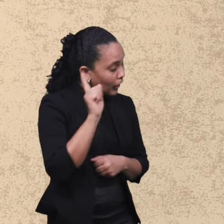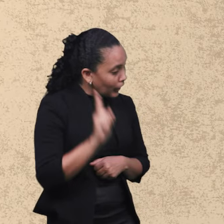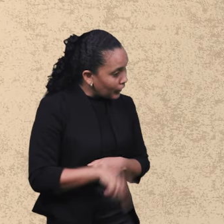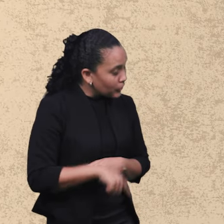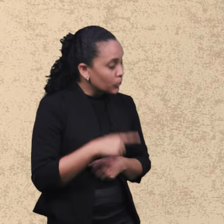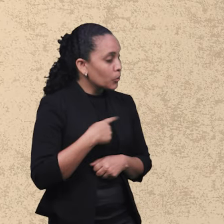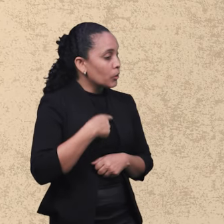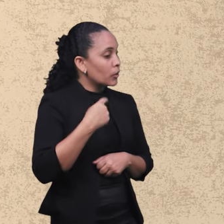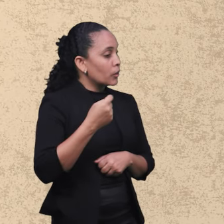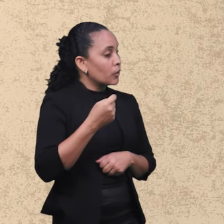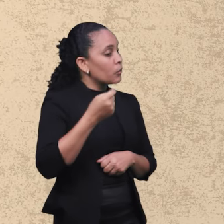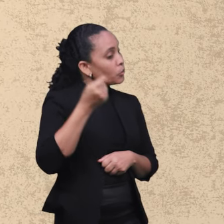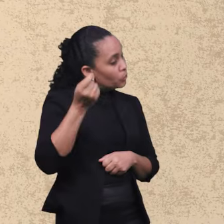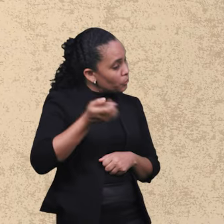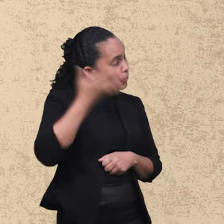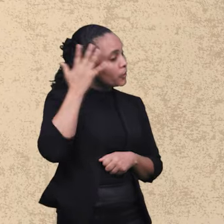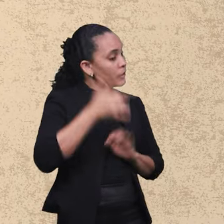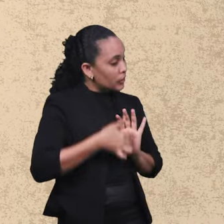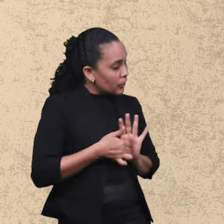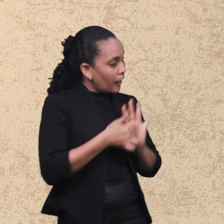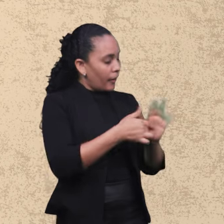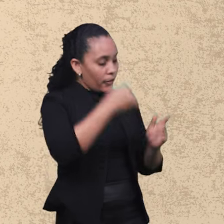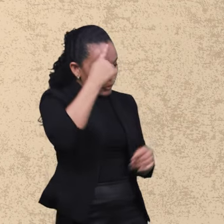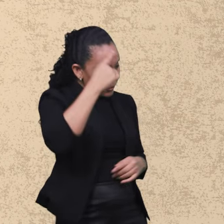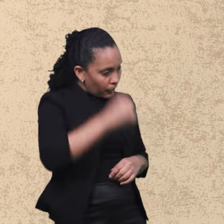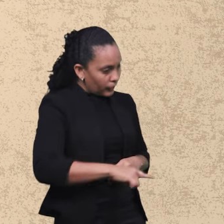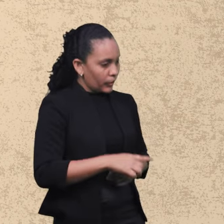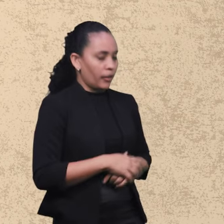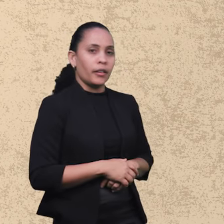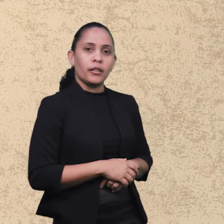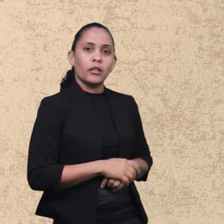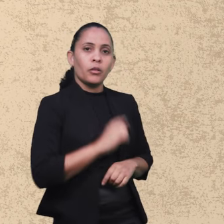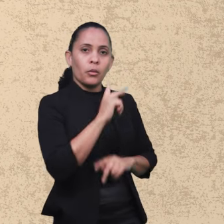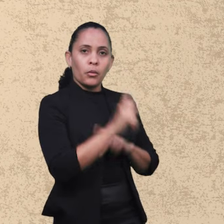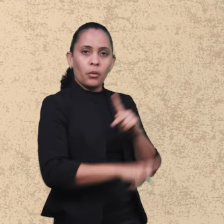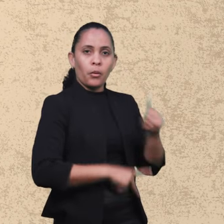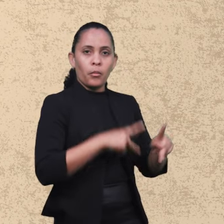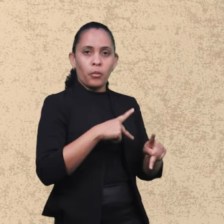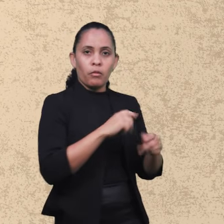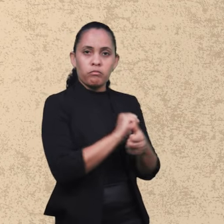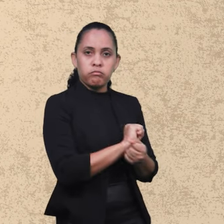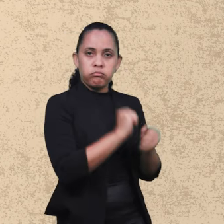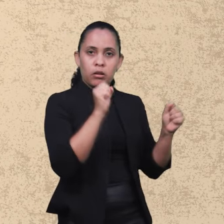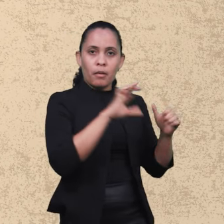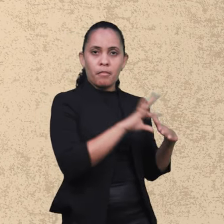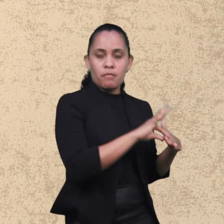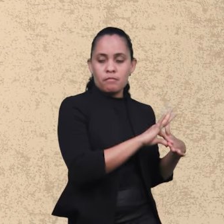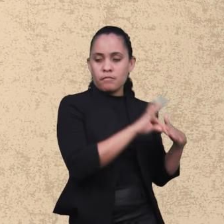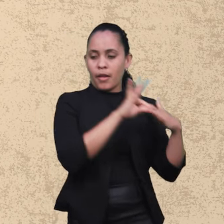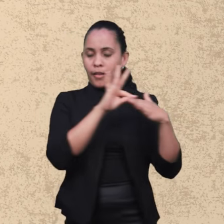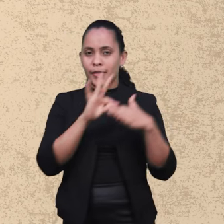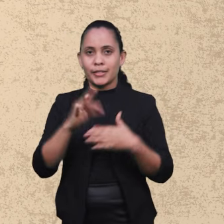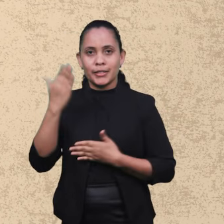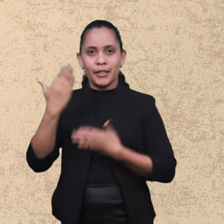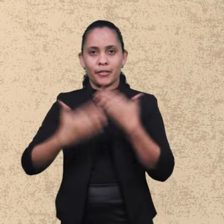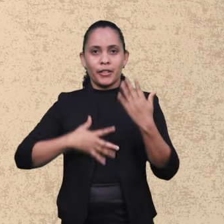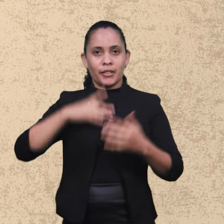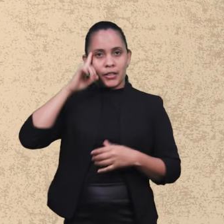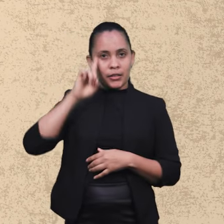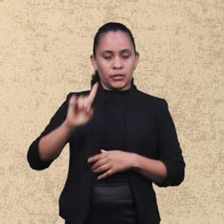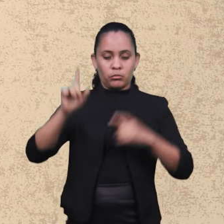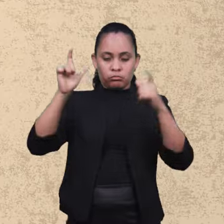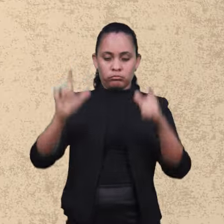e isso te será por sinal de que eu te enviei. Quando houveres tirado este povo do Egito, servireis a